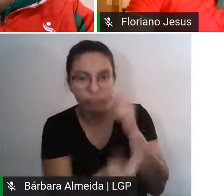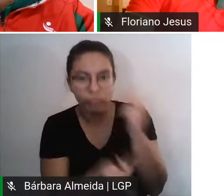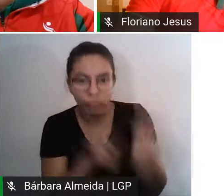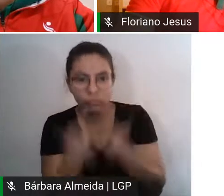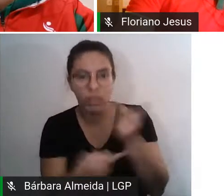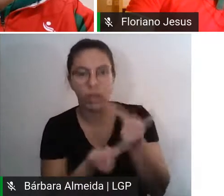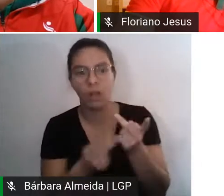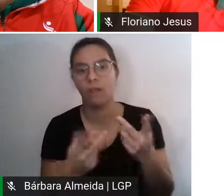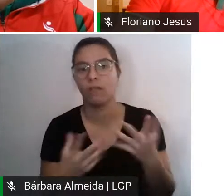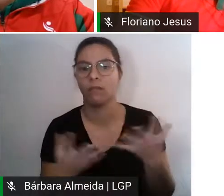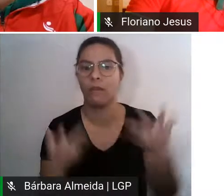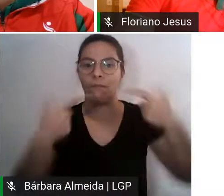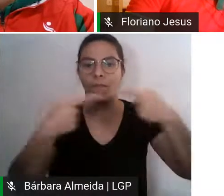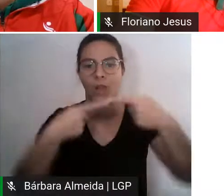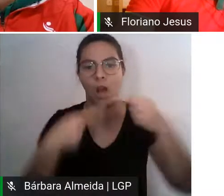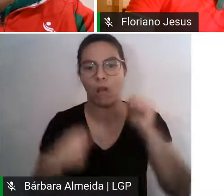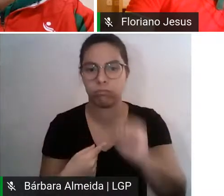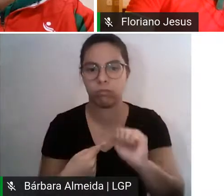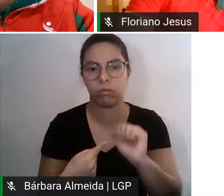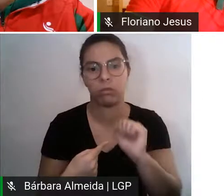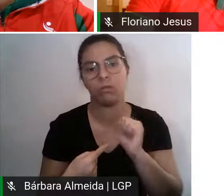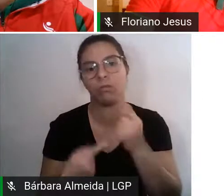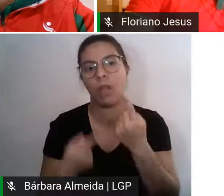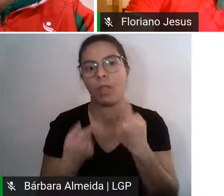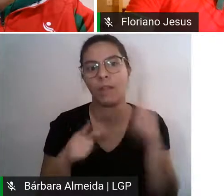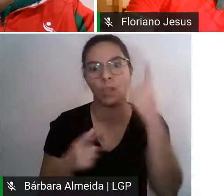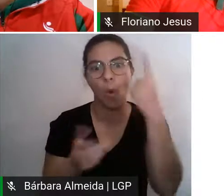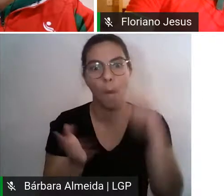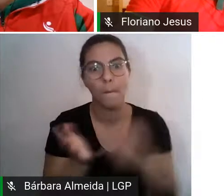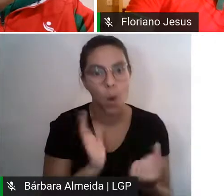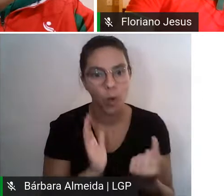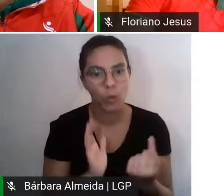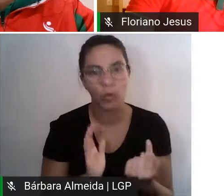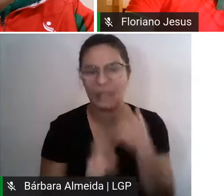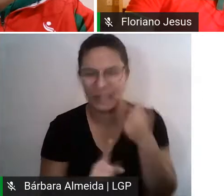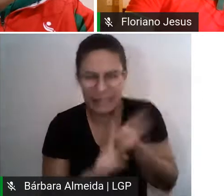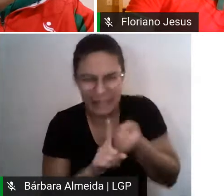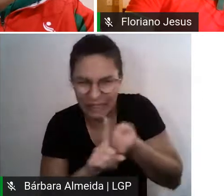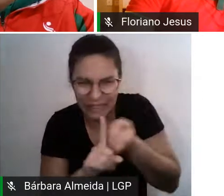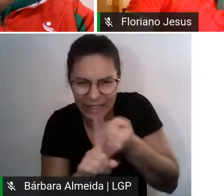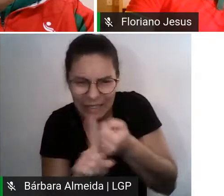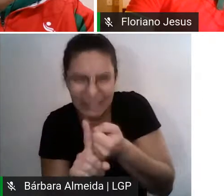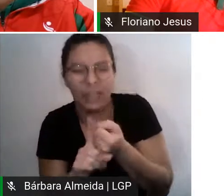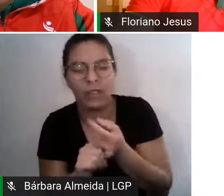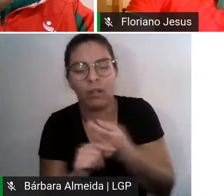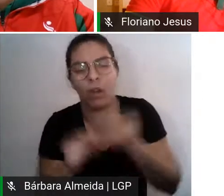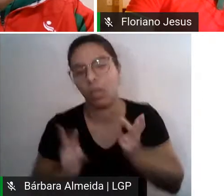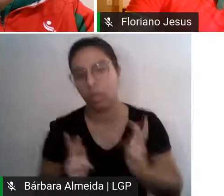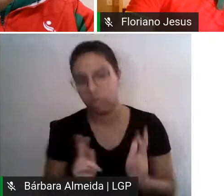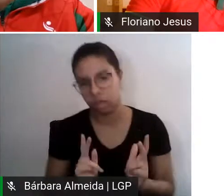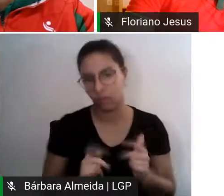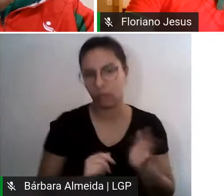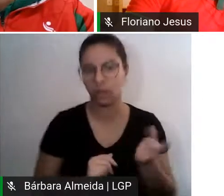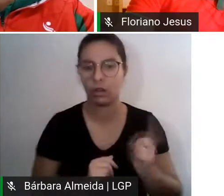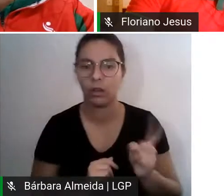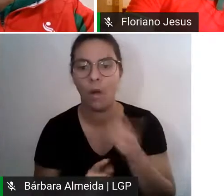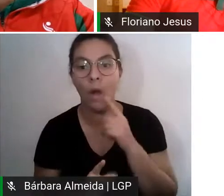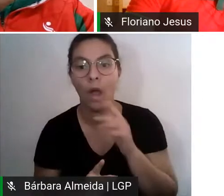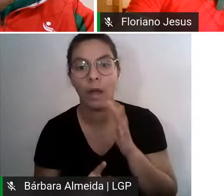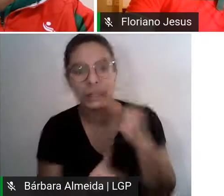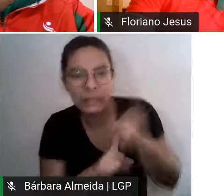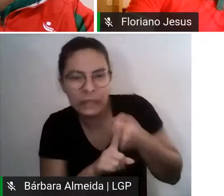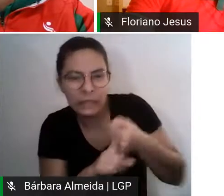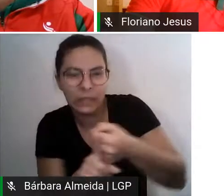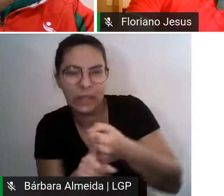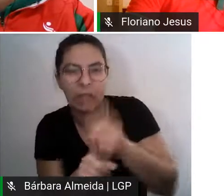mundo com uma diferença de um ponto no jogo. Aí ninguém se vai poupar a fazer nada e todos os atletas vão usar todas as